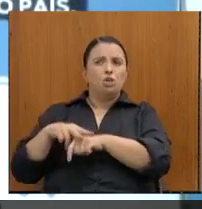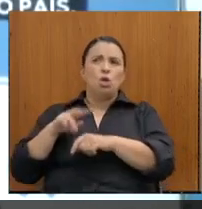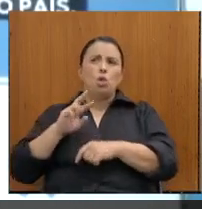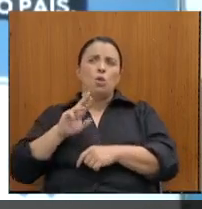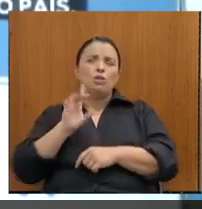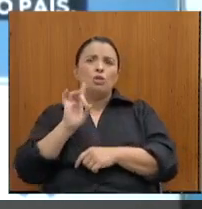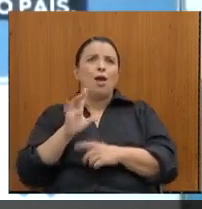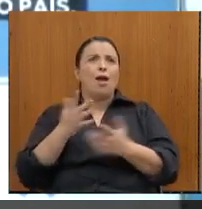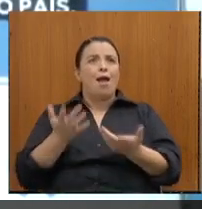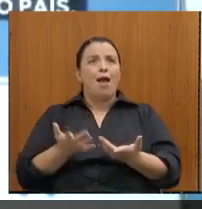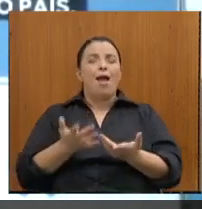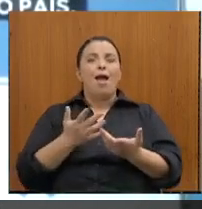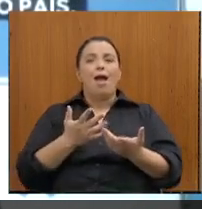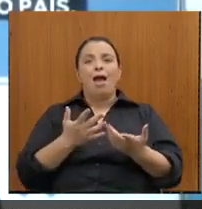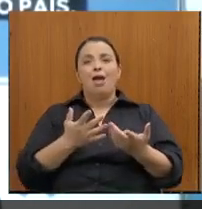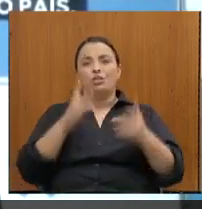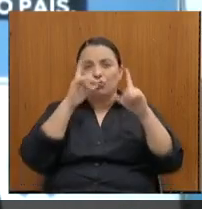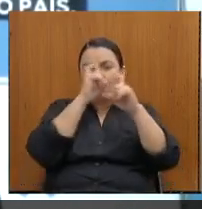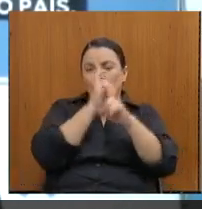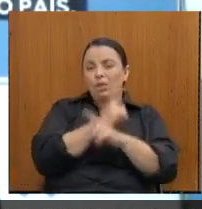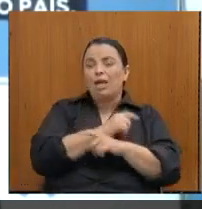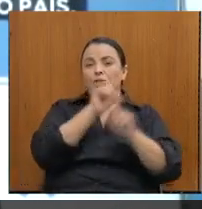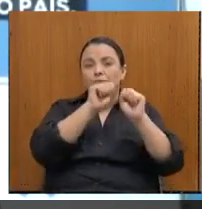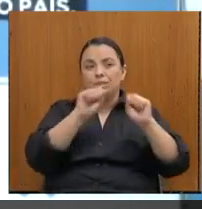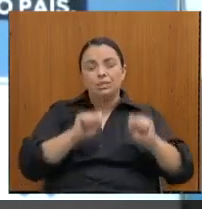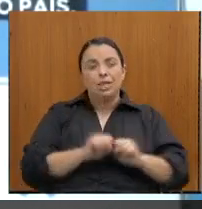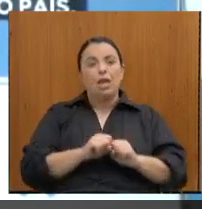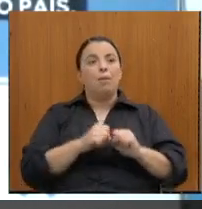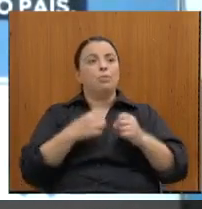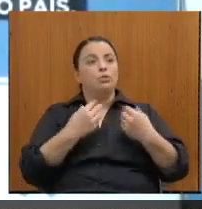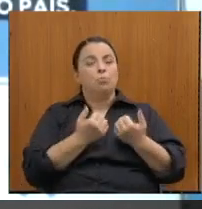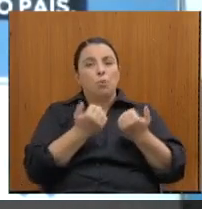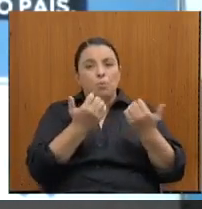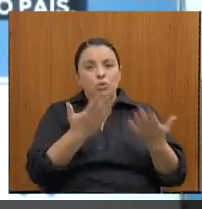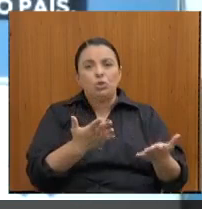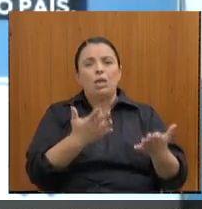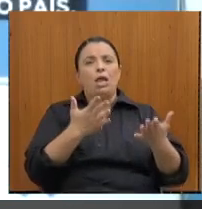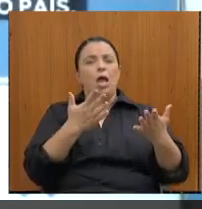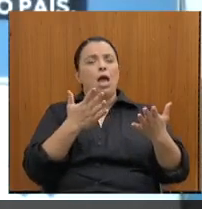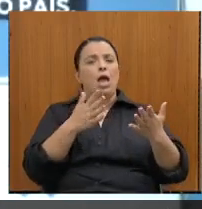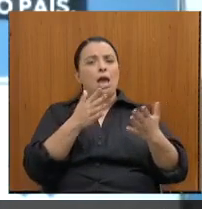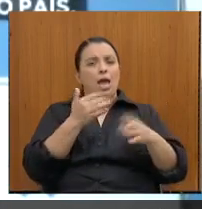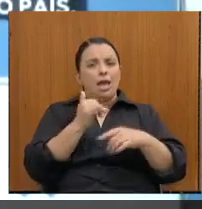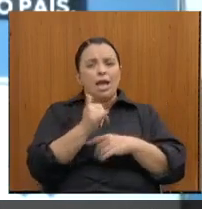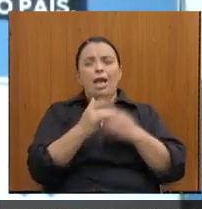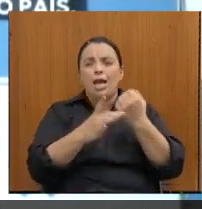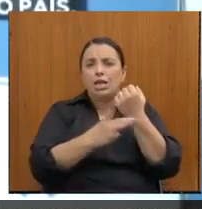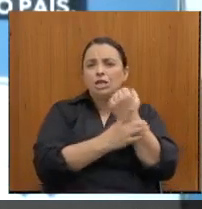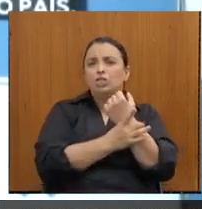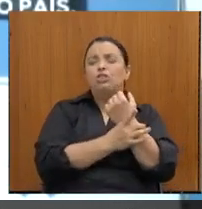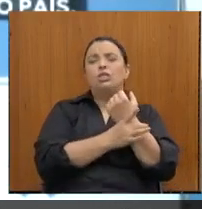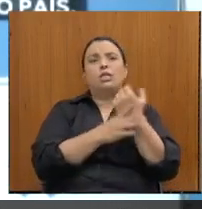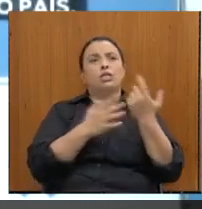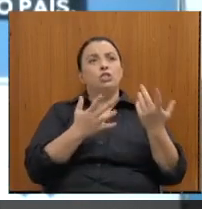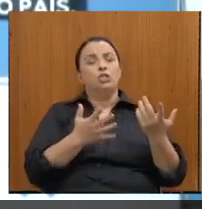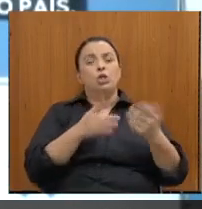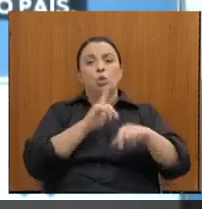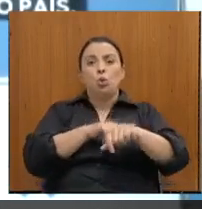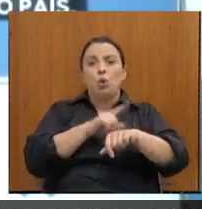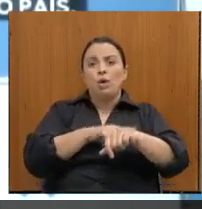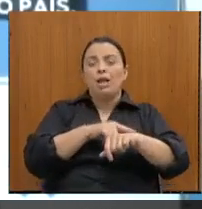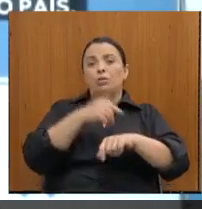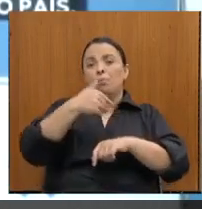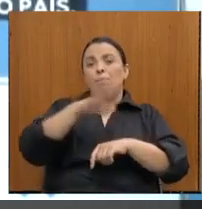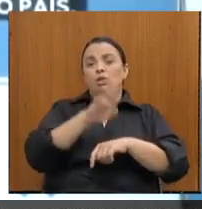redundância do nosso sistema de proporcionar um abastecimento no horário de pico de armazenar energias que tem